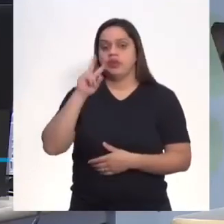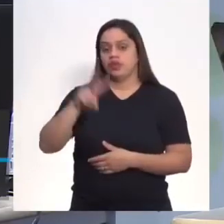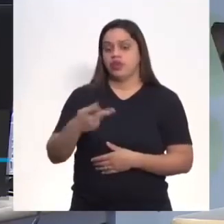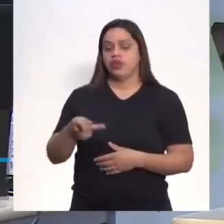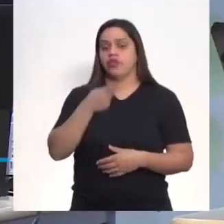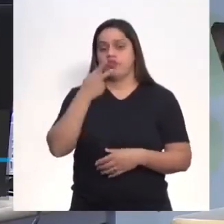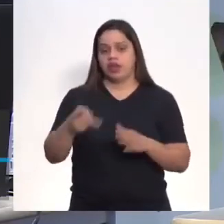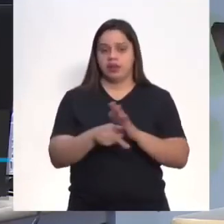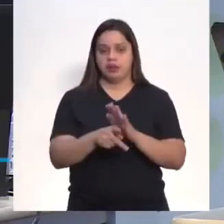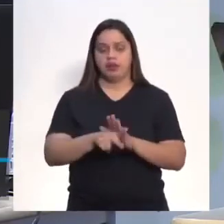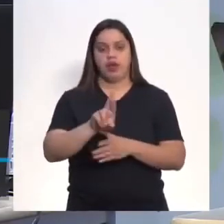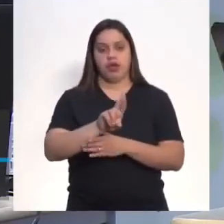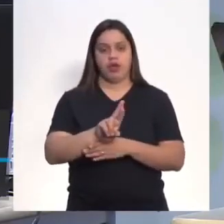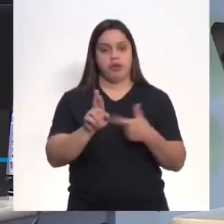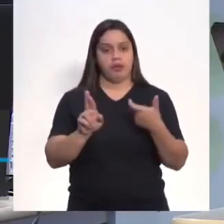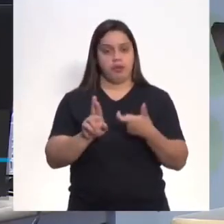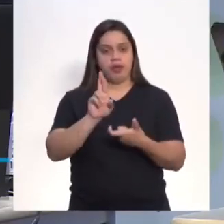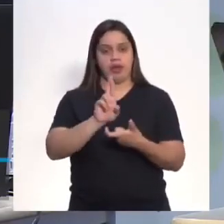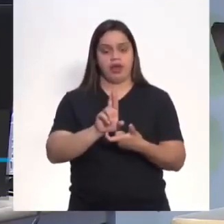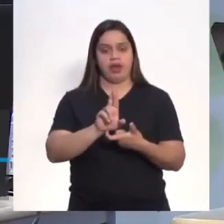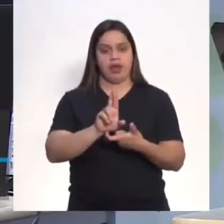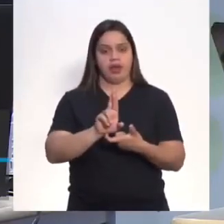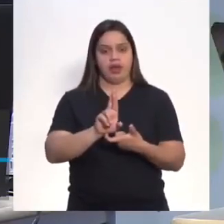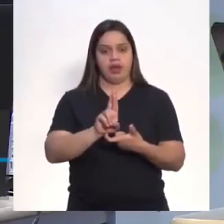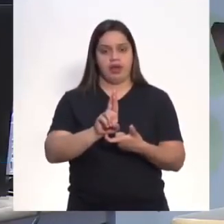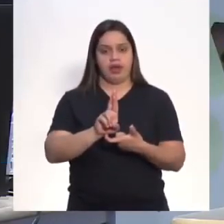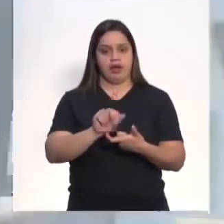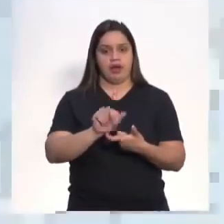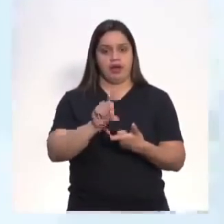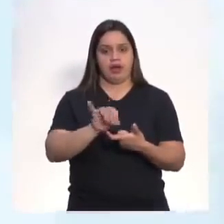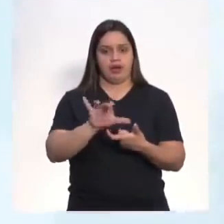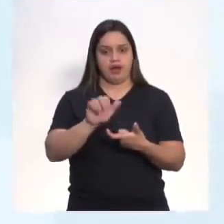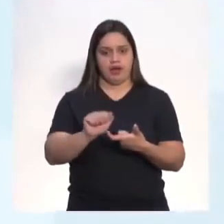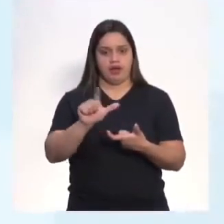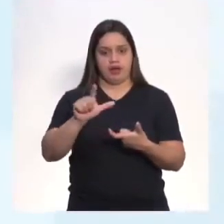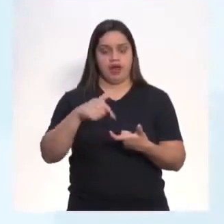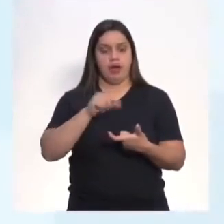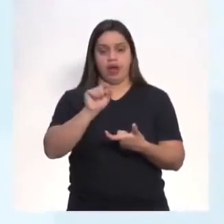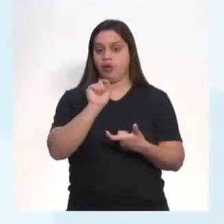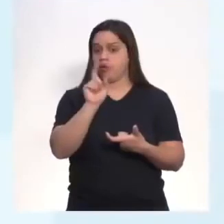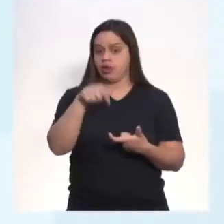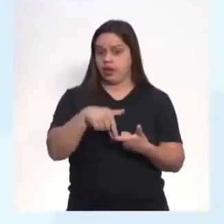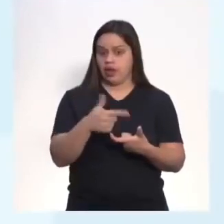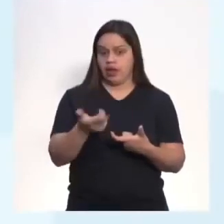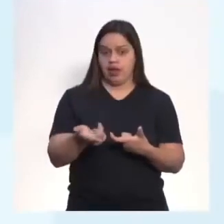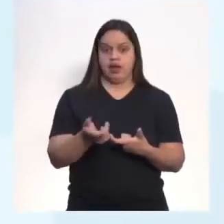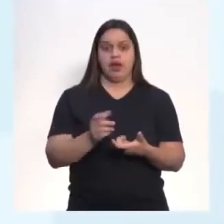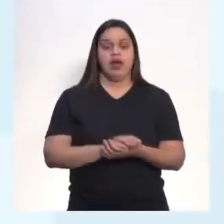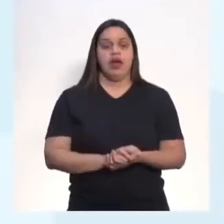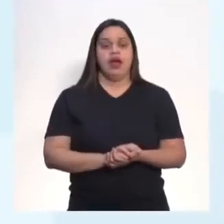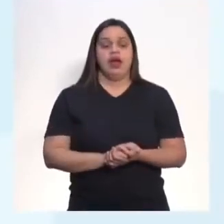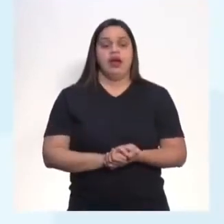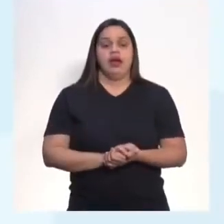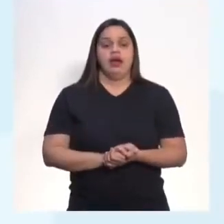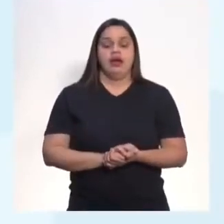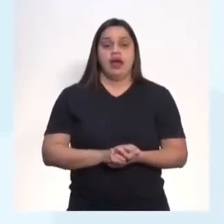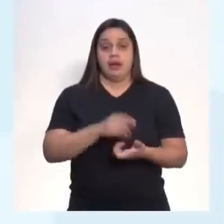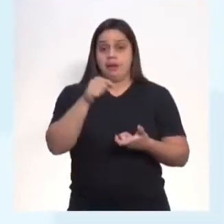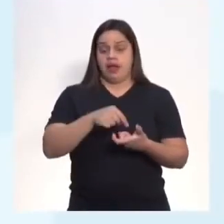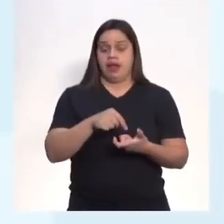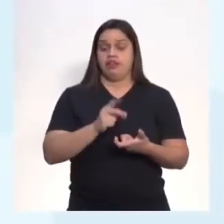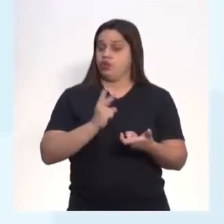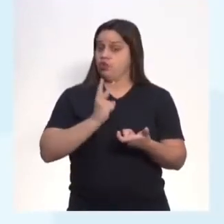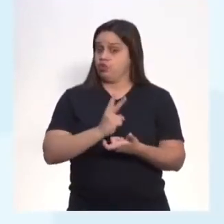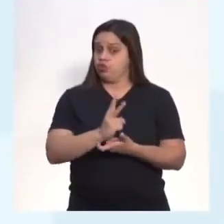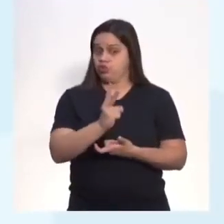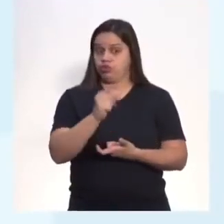do radical, né? Palavras formadas por radical. Radical é o quê? Aquela palavrinha que se mantém. E